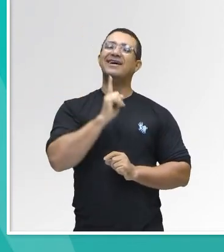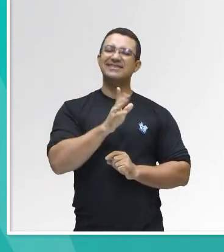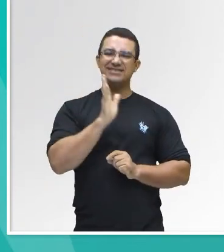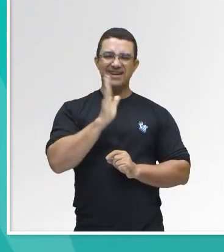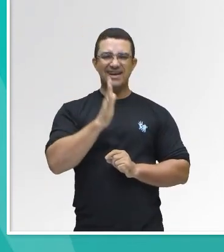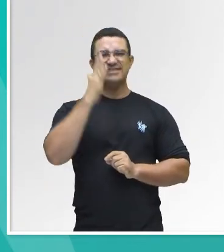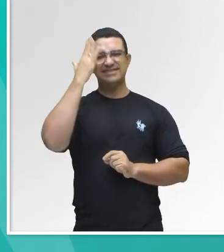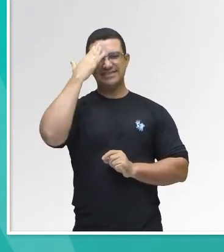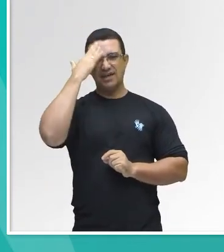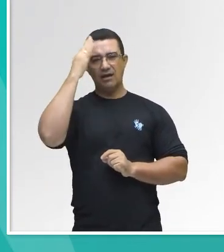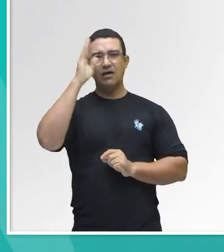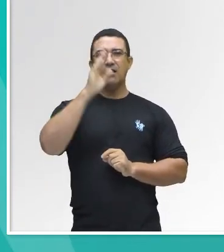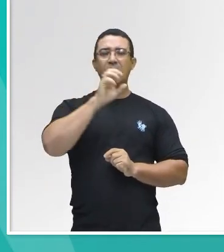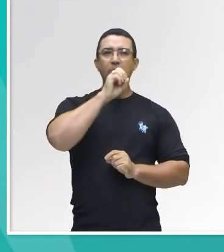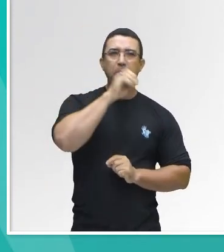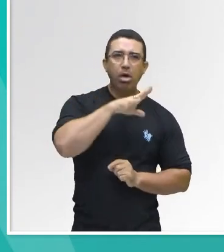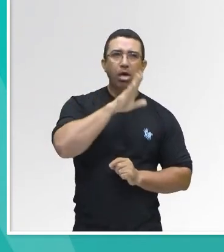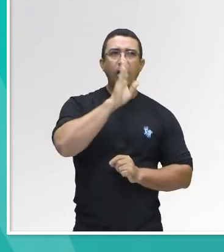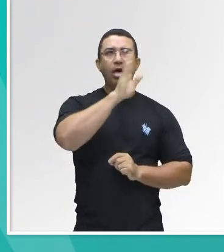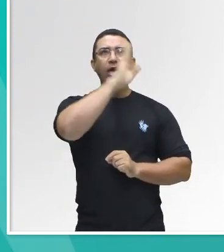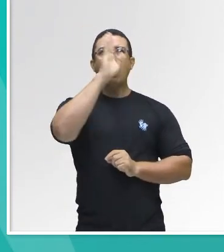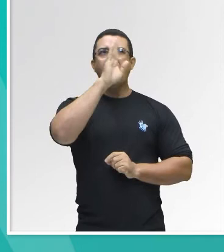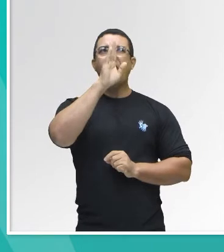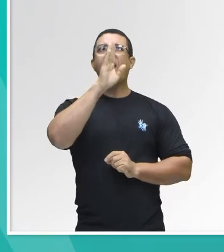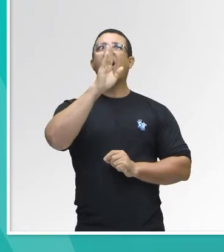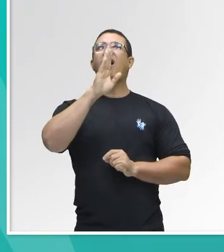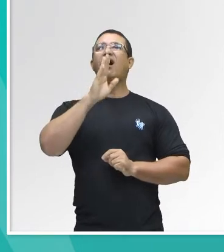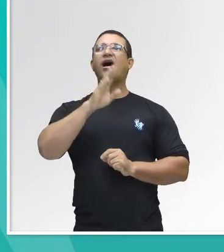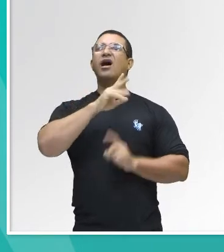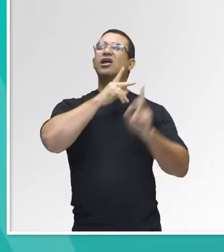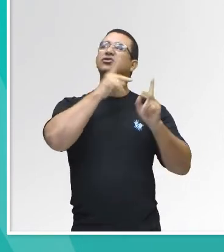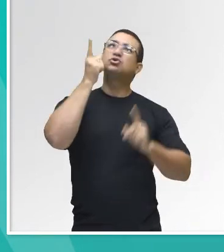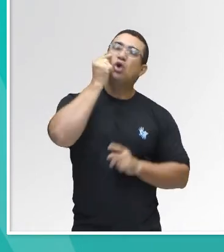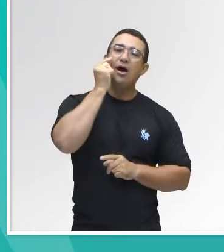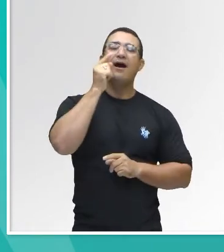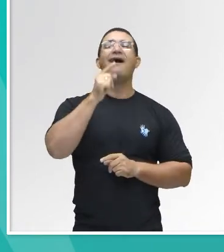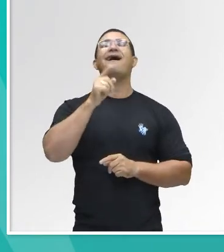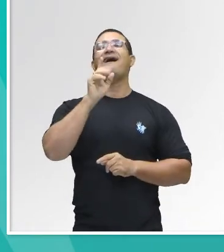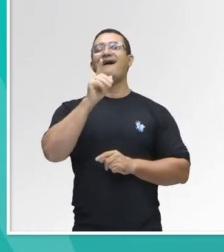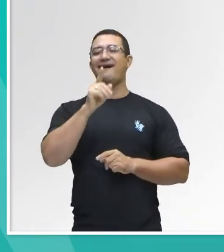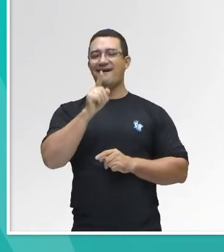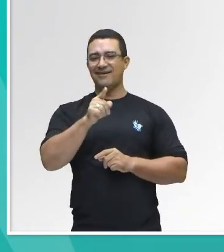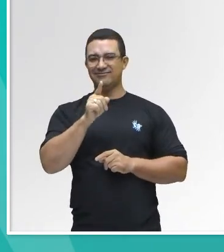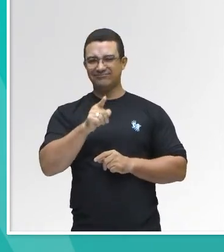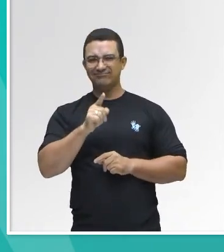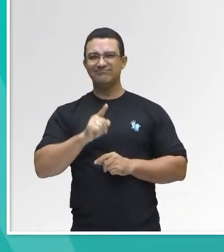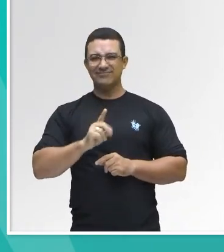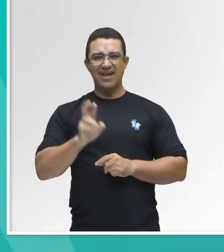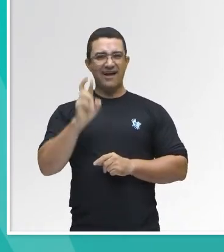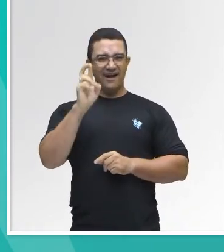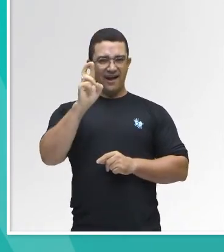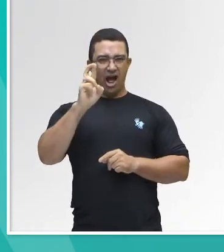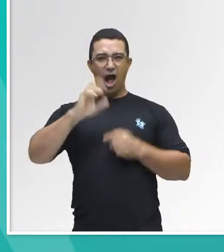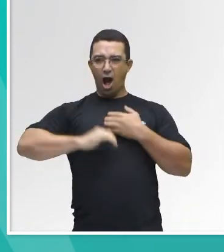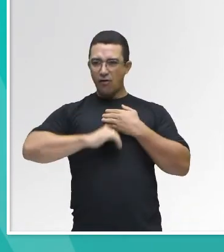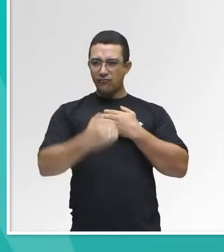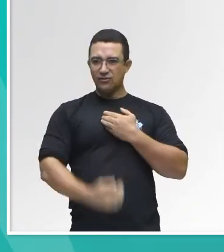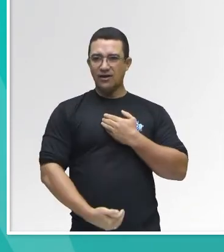desses sinais, eu digo: Catalina está grávida, Catalina está embaraçada,